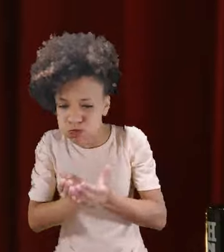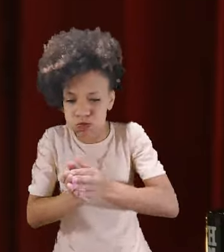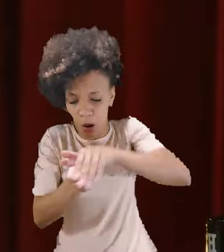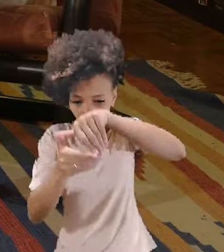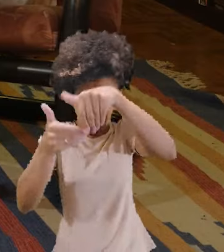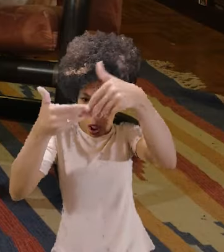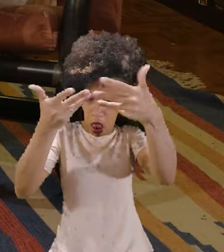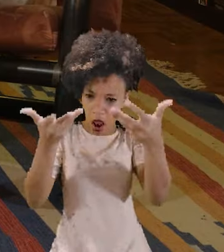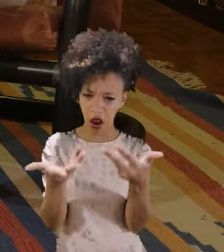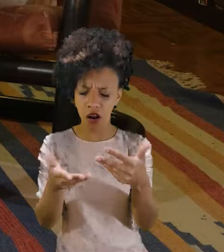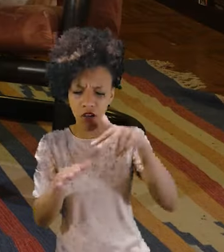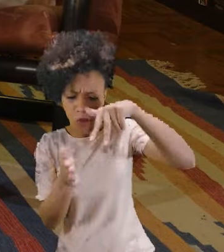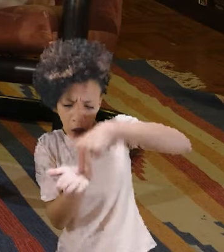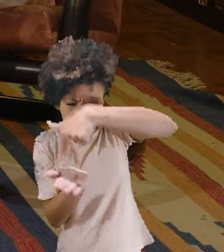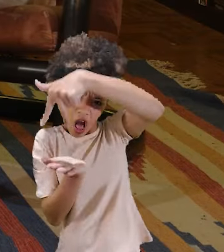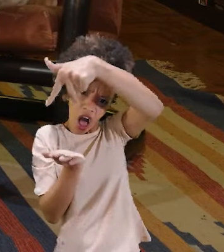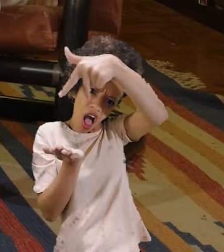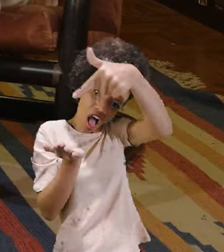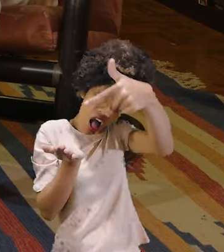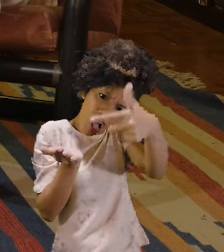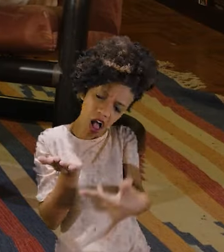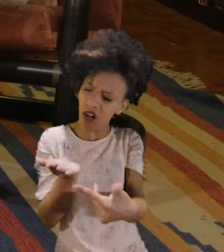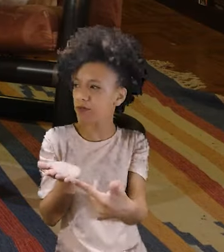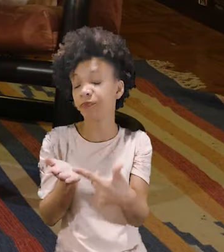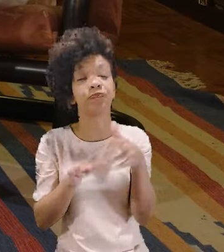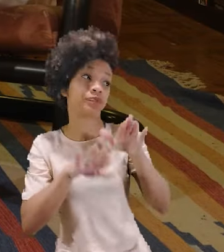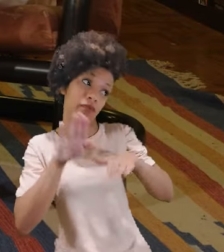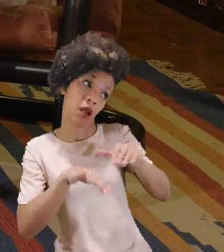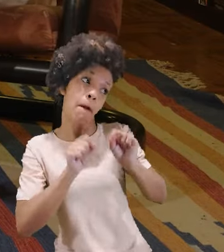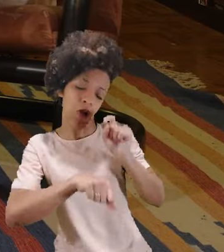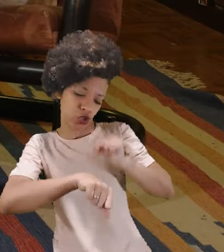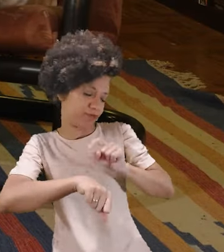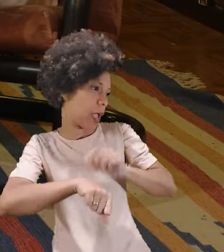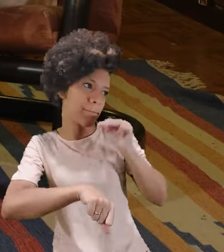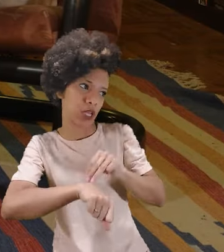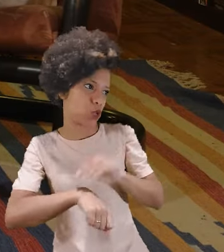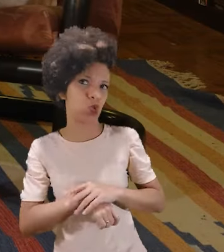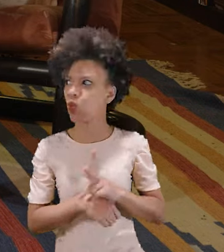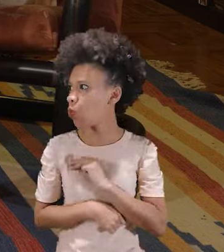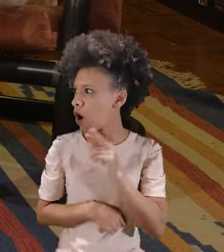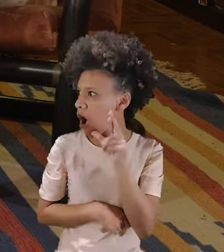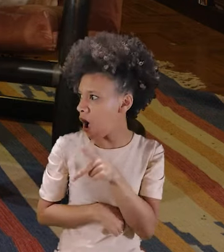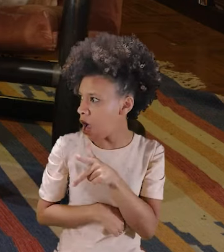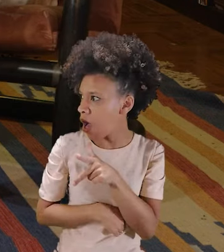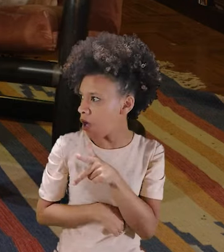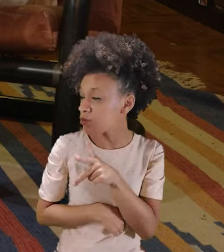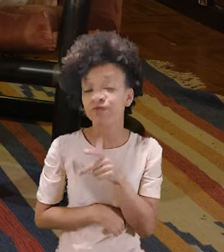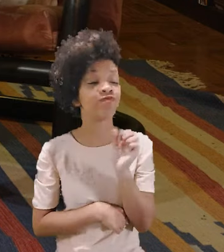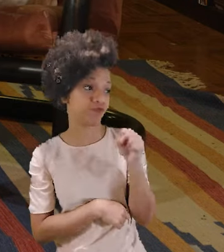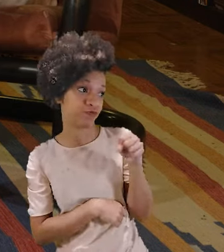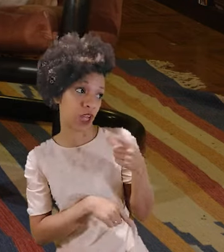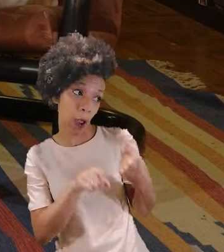quebrar destruir aquela caindo olhando aquela cena caiu nas clínicas feio mesmo pois é dependente cara mas pode ser questão de minutos entendeu e minutos é